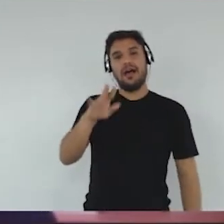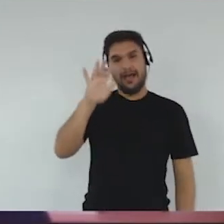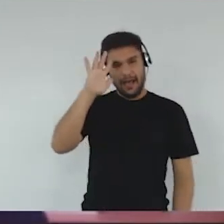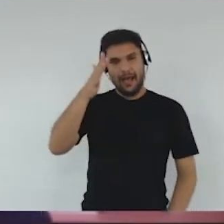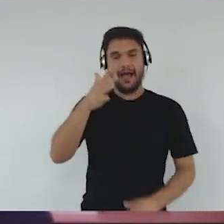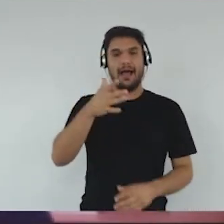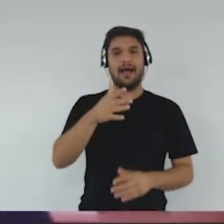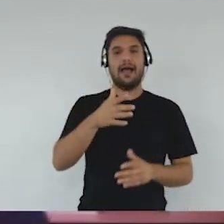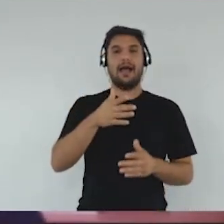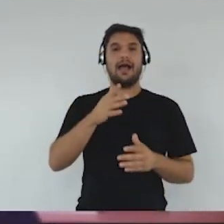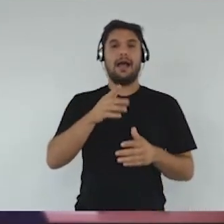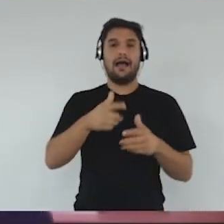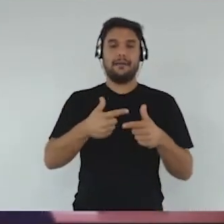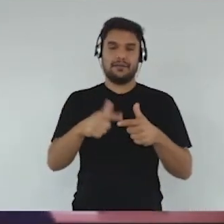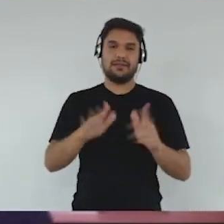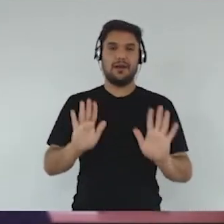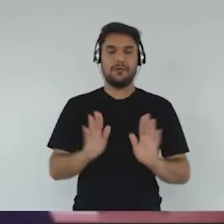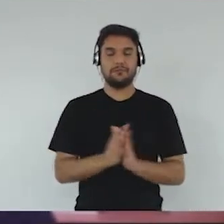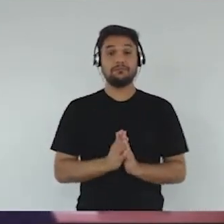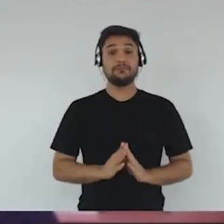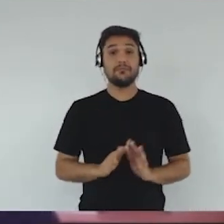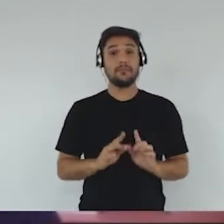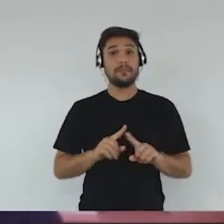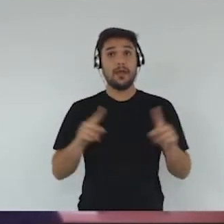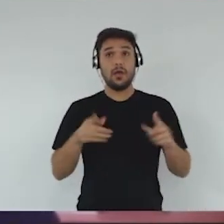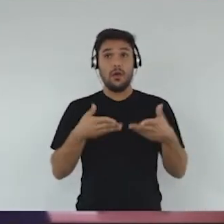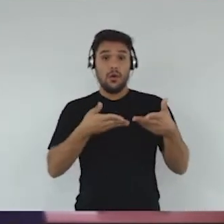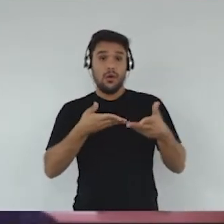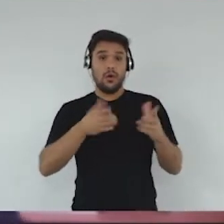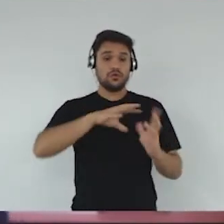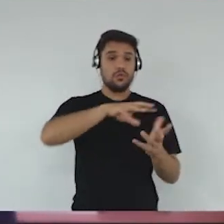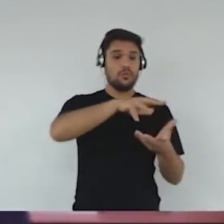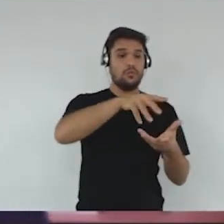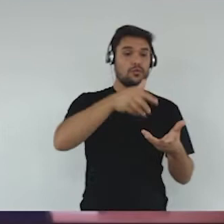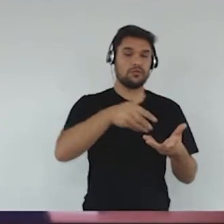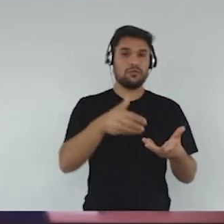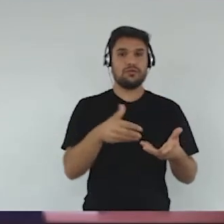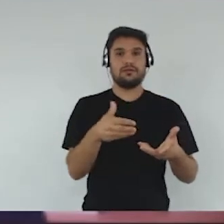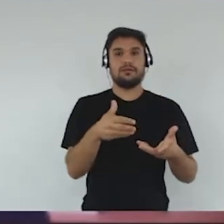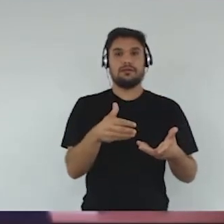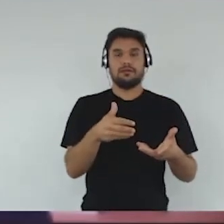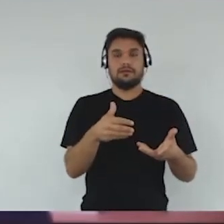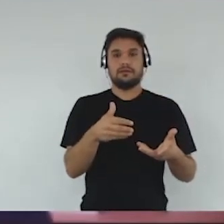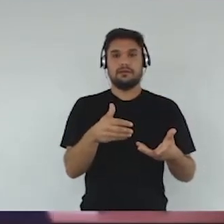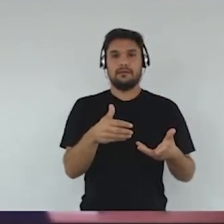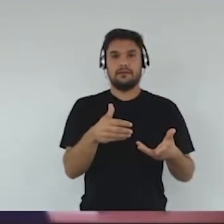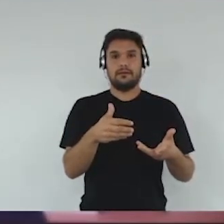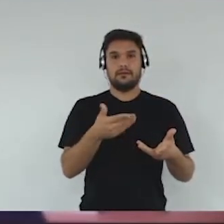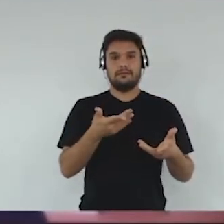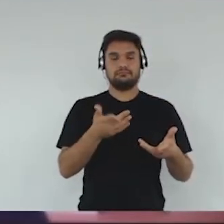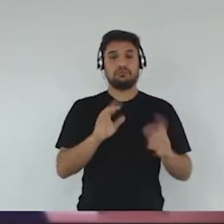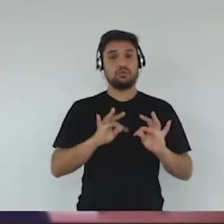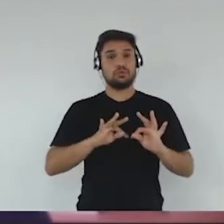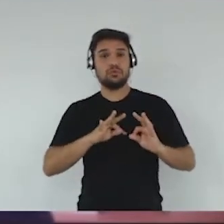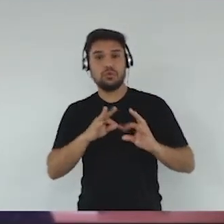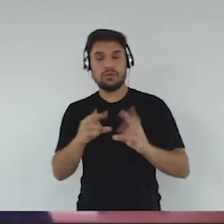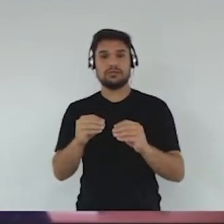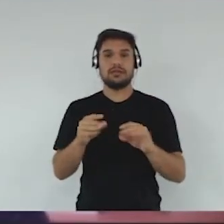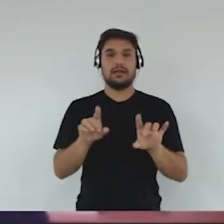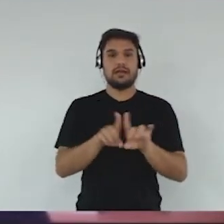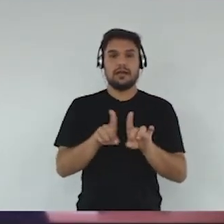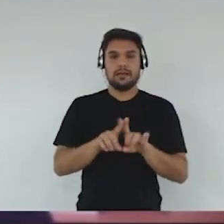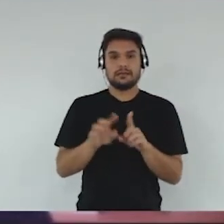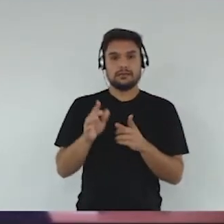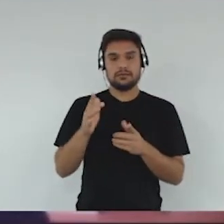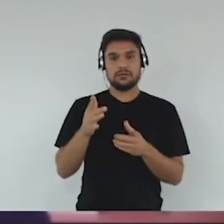da situação pela qual o mundo passa, aproximou todos esses participantes, todas essas